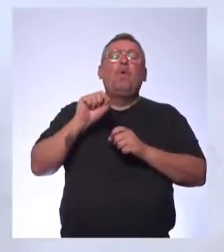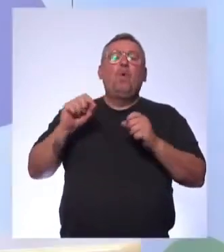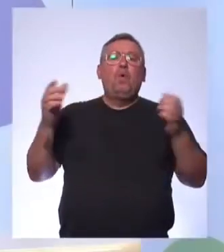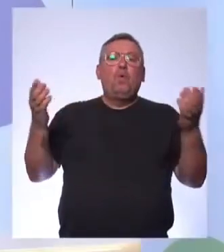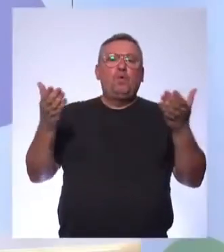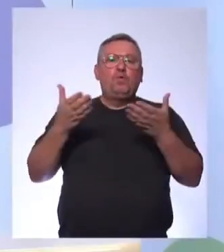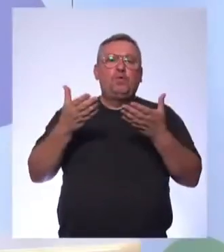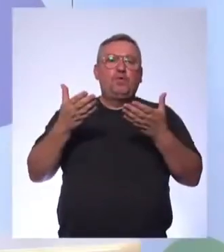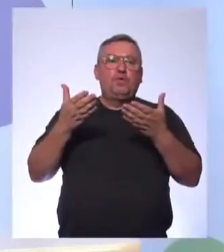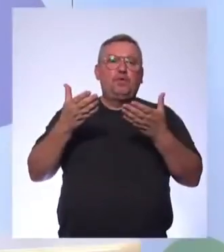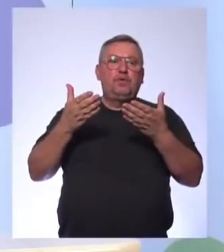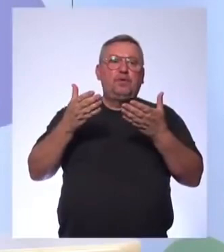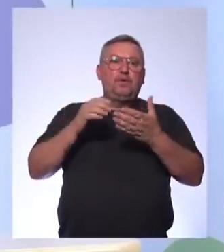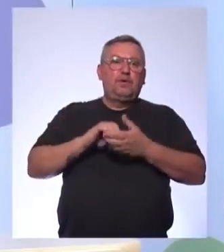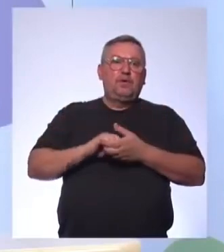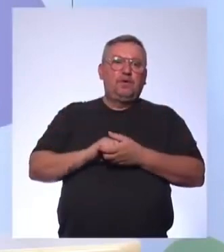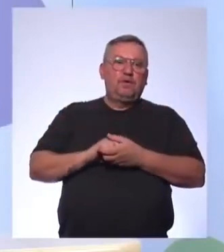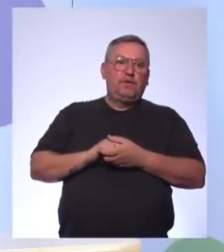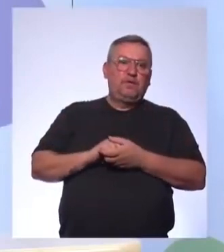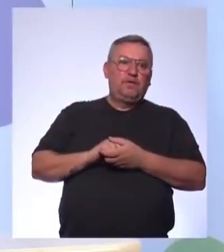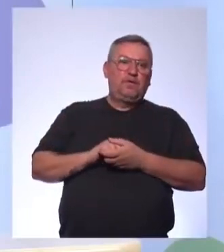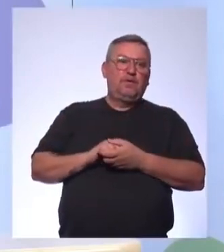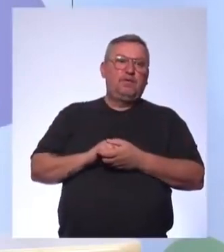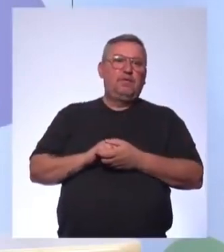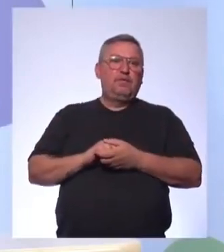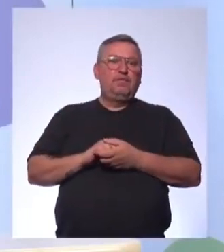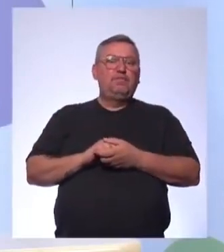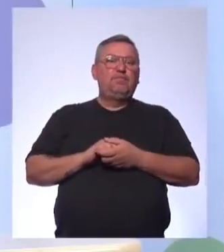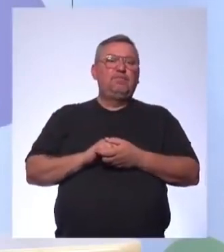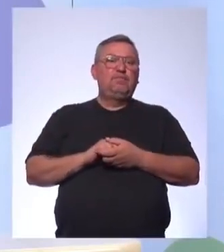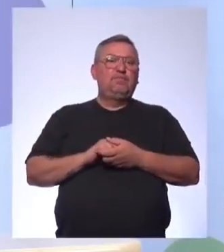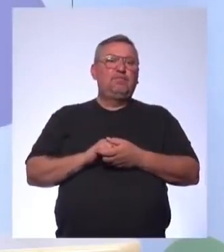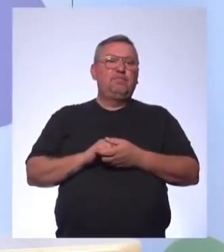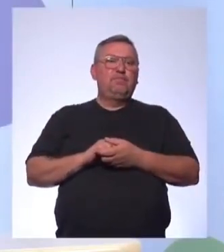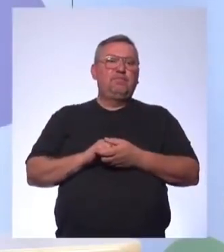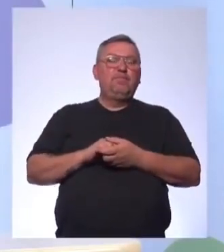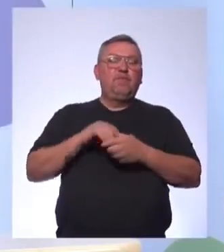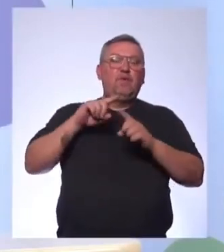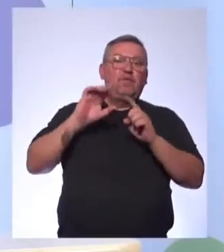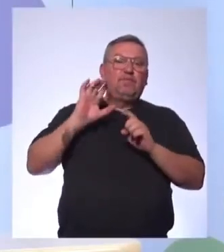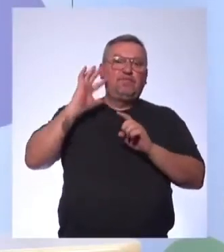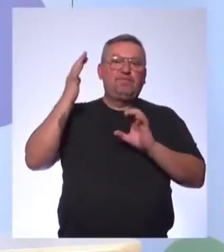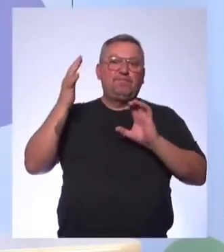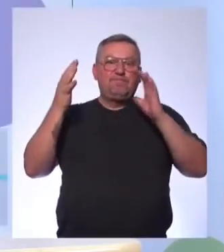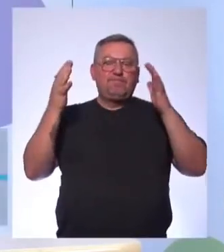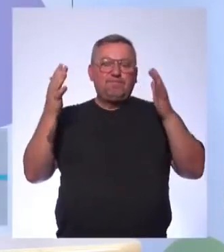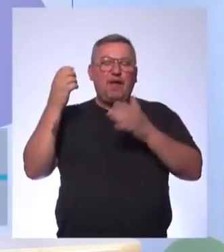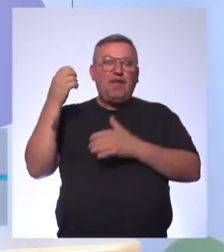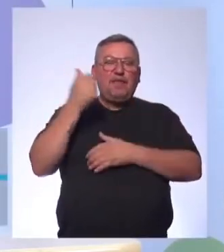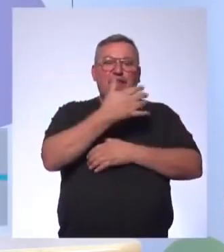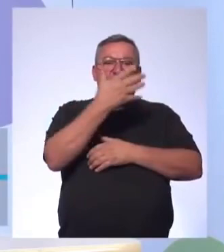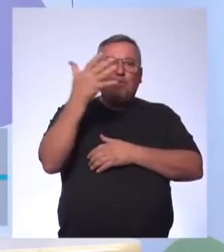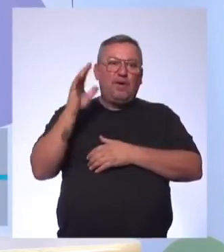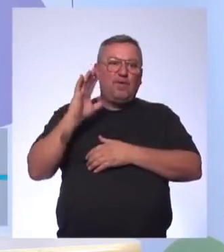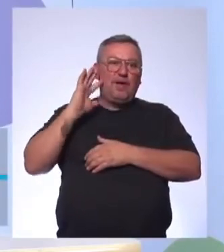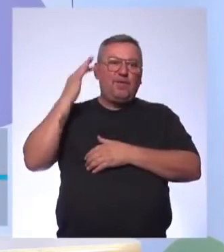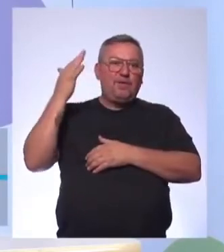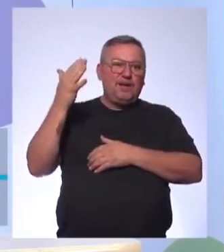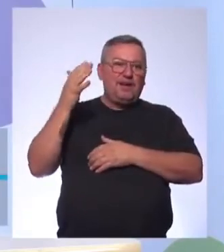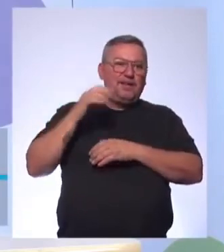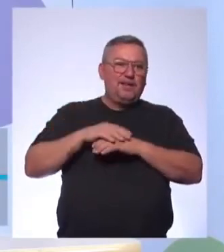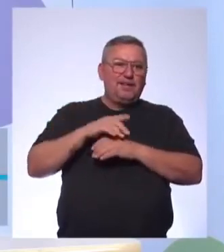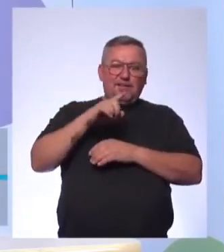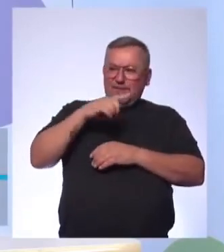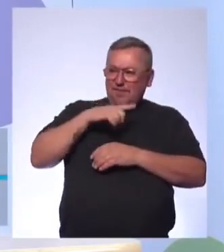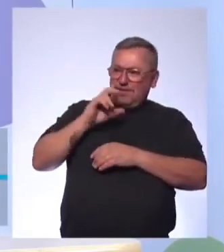Ed? Natural disasters in the world's history. Os desastres naturais da história do mundo. Você tá muito aquele canal lá